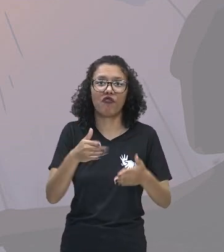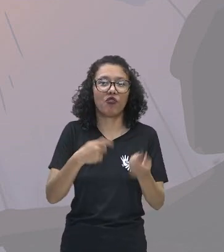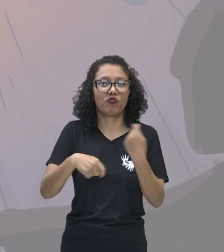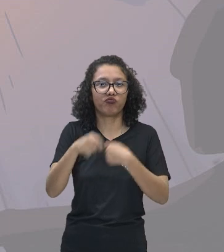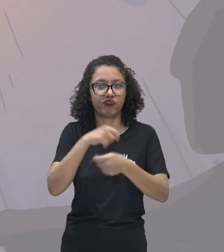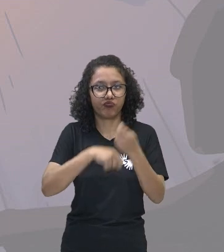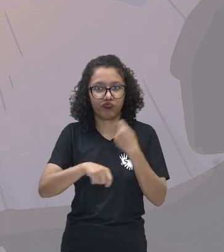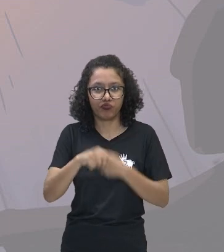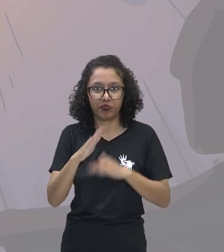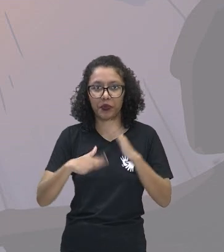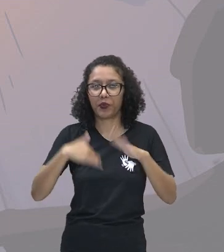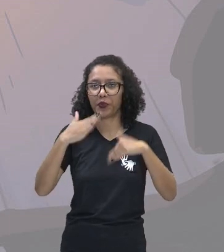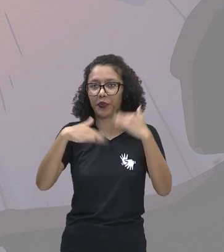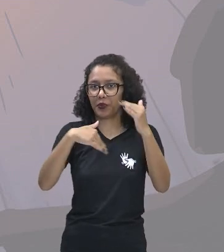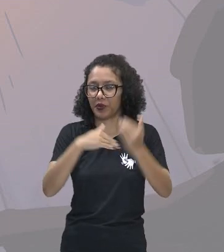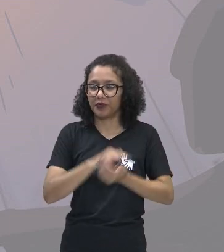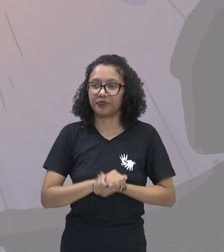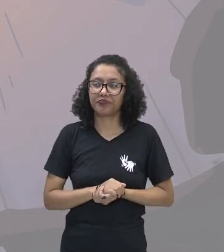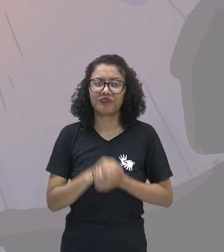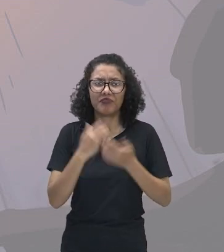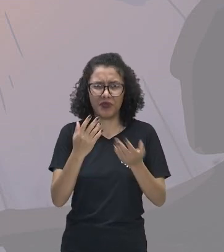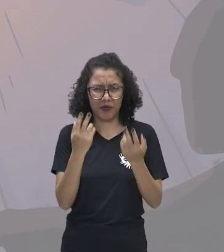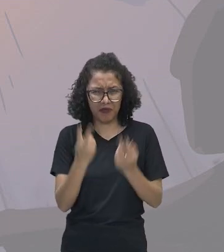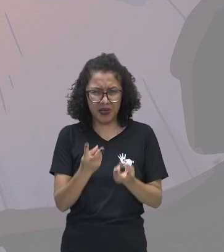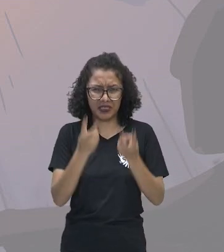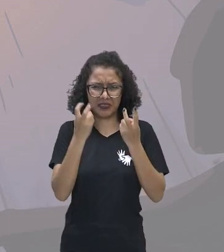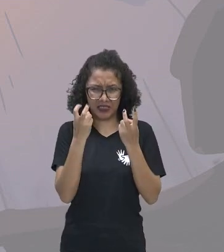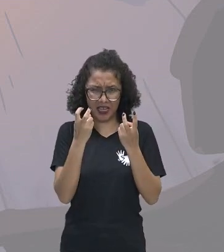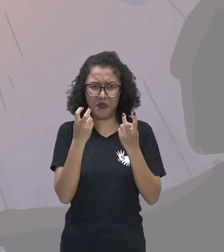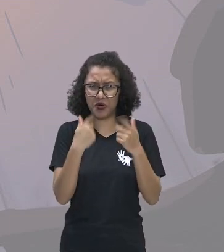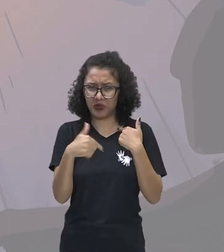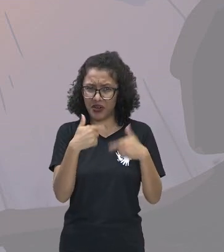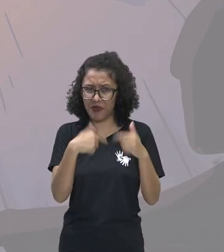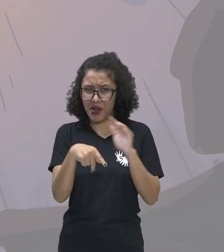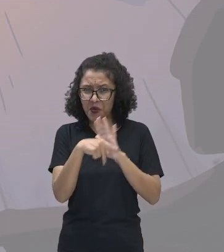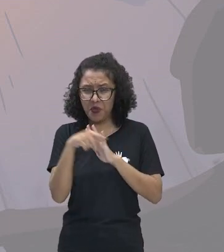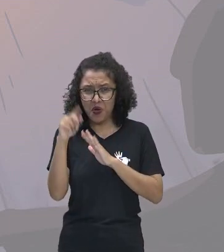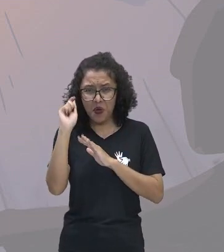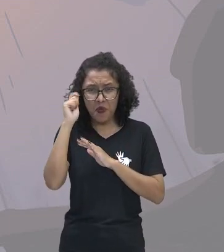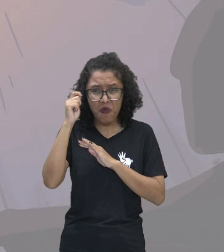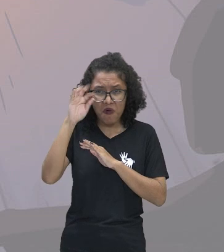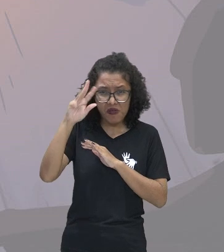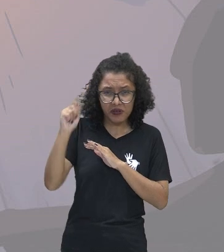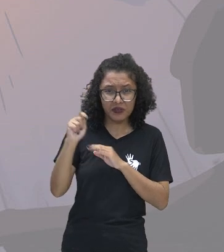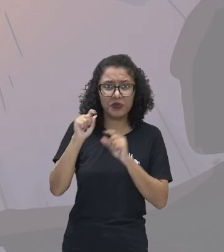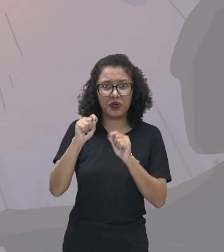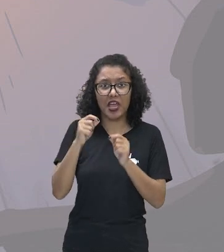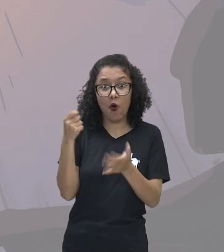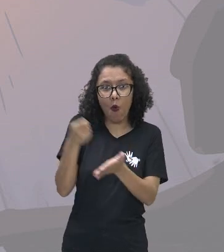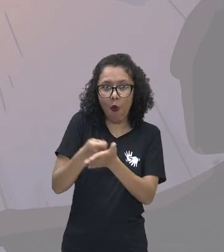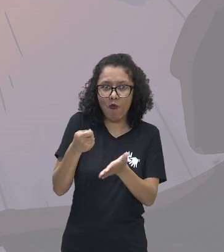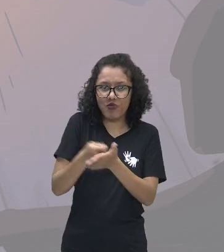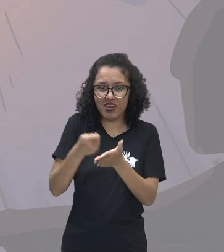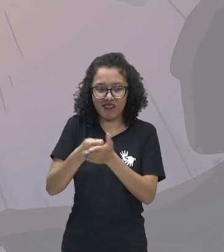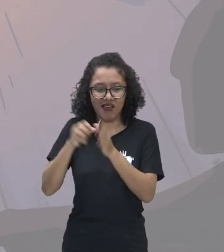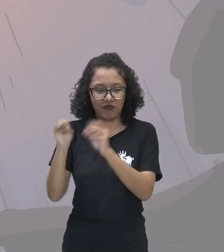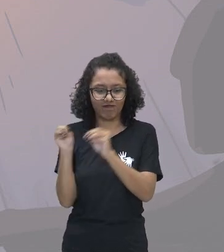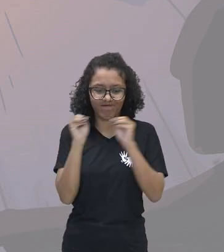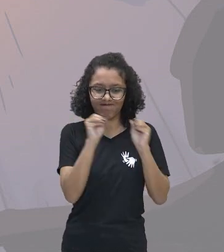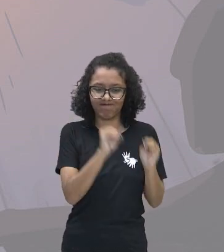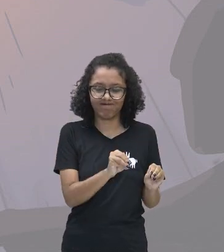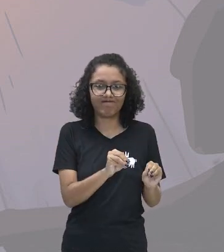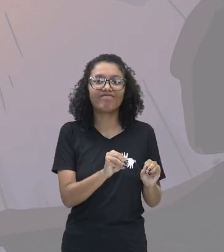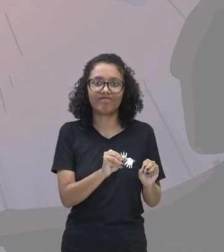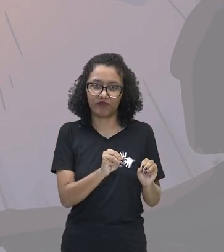Então, percebam que essa mão de obra dos africanos que são trazidos compulsoriamente ao Brasil, ela